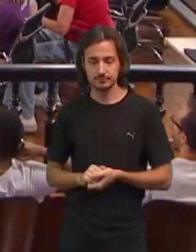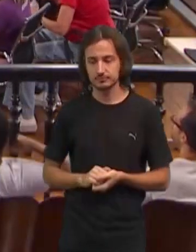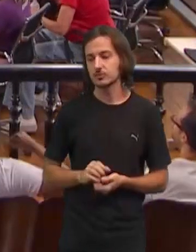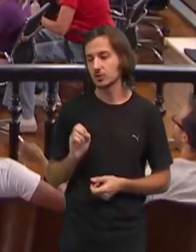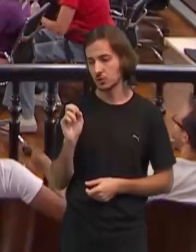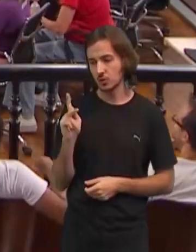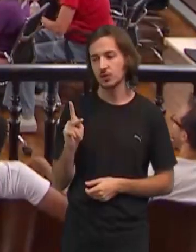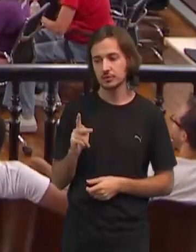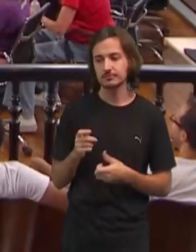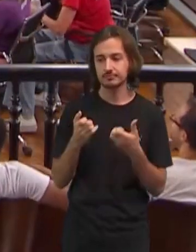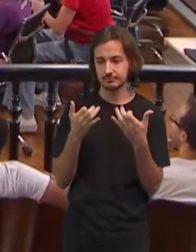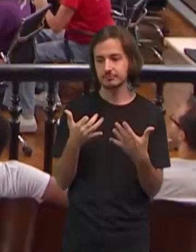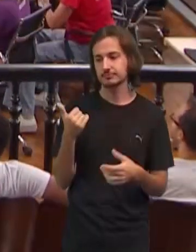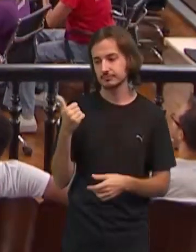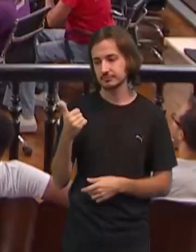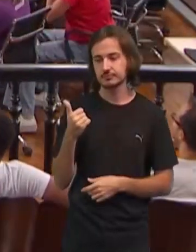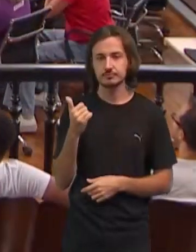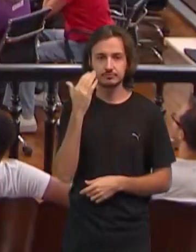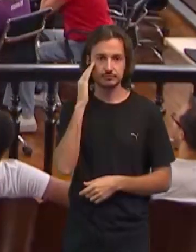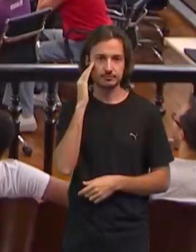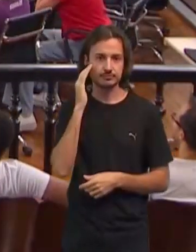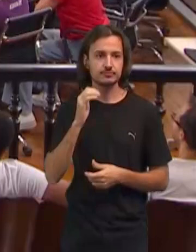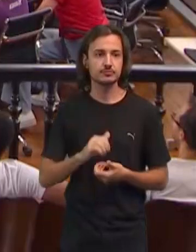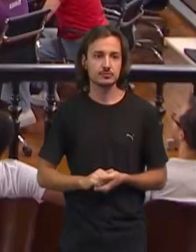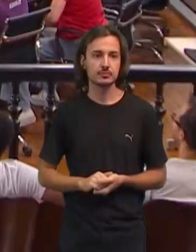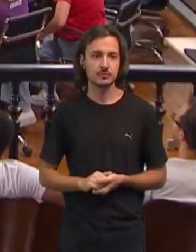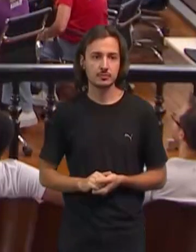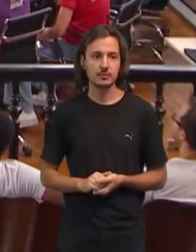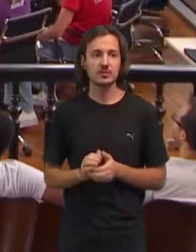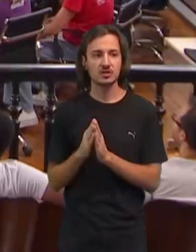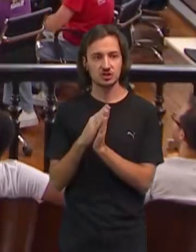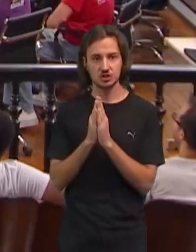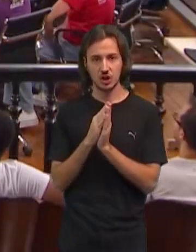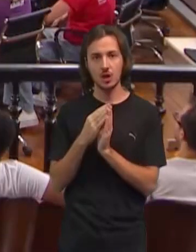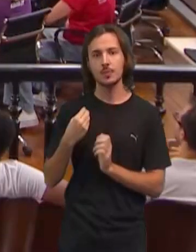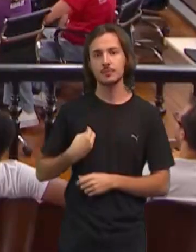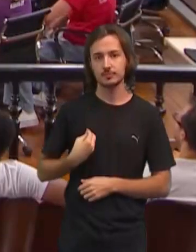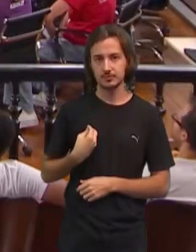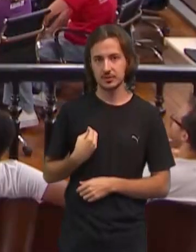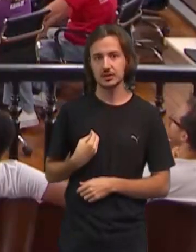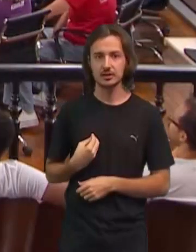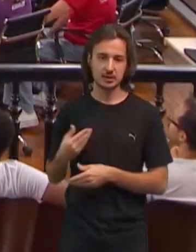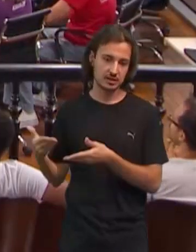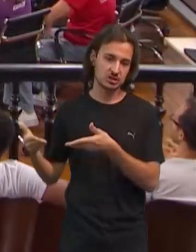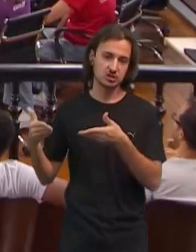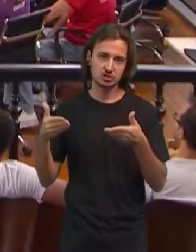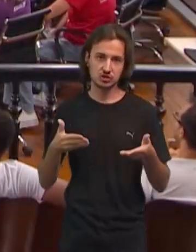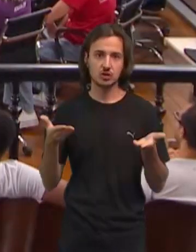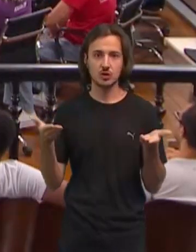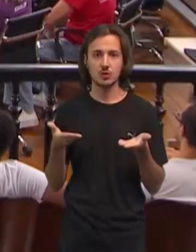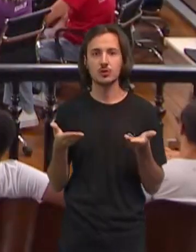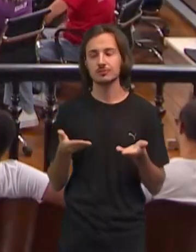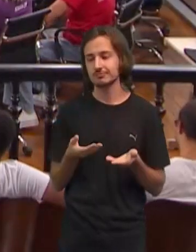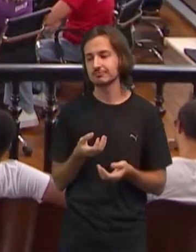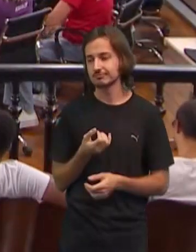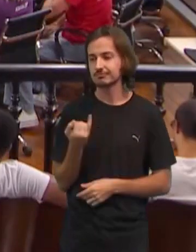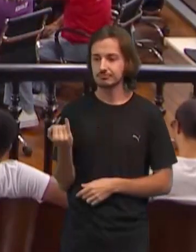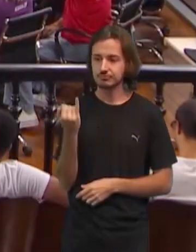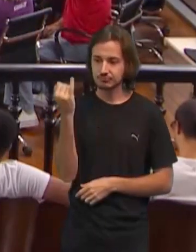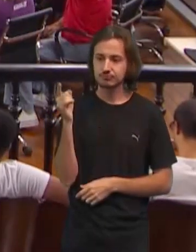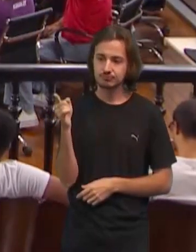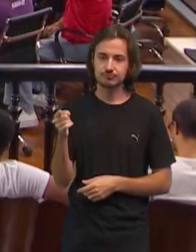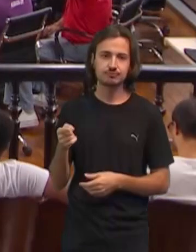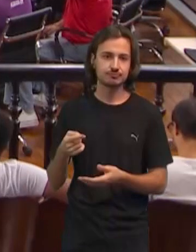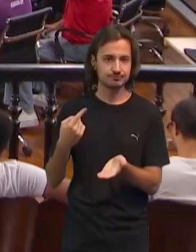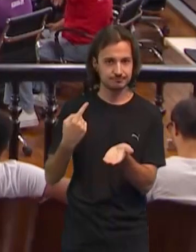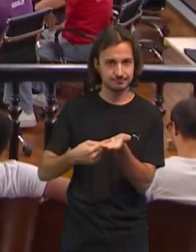se encontra presente, né? Acabou de fazer a manifestação, parabéns. E o vereador também, sempre com compromisso e outros compromissos fora, mas se